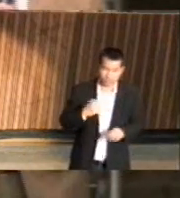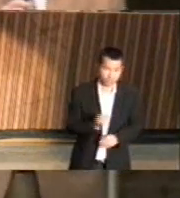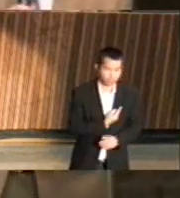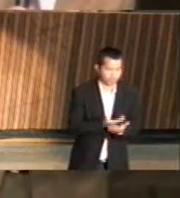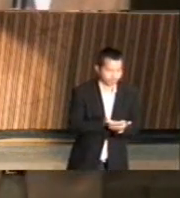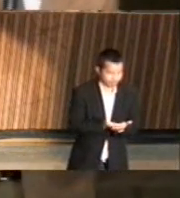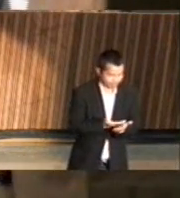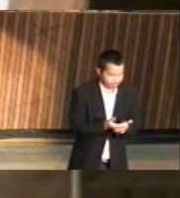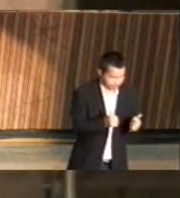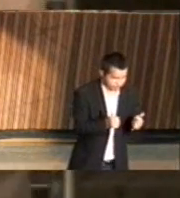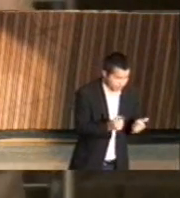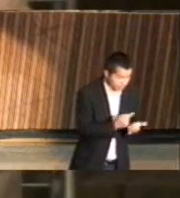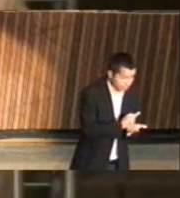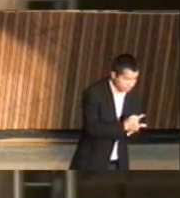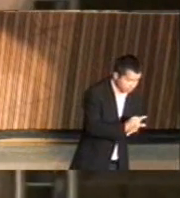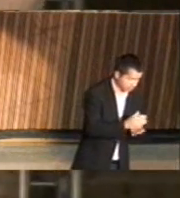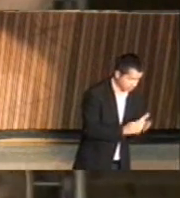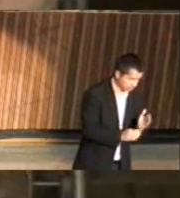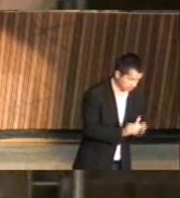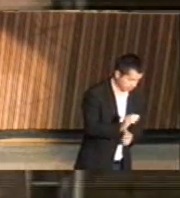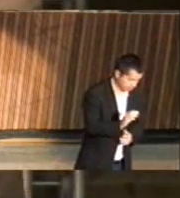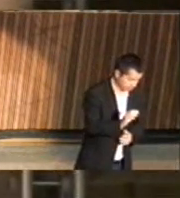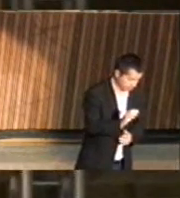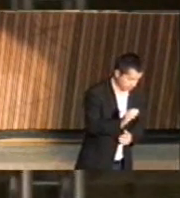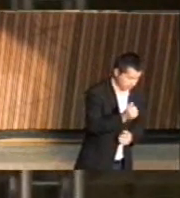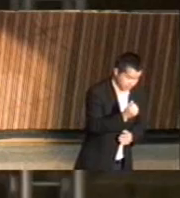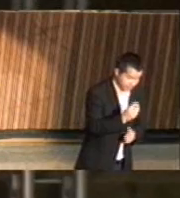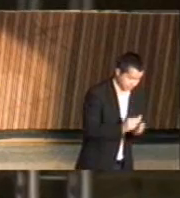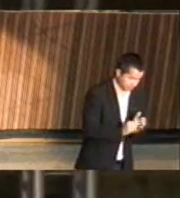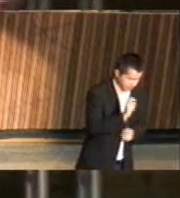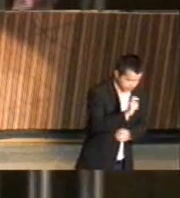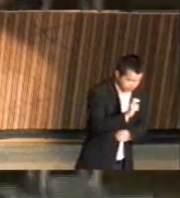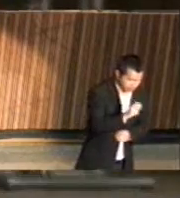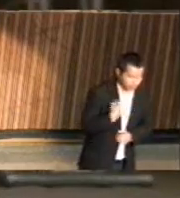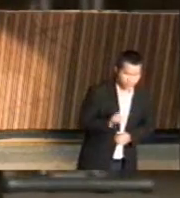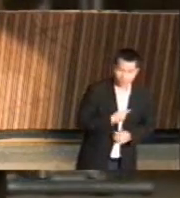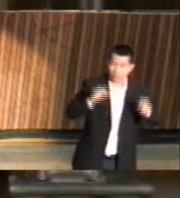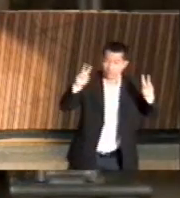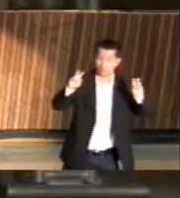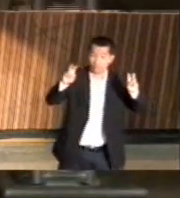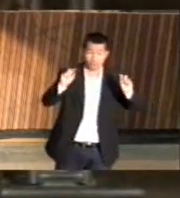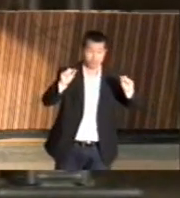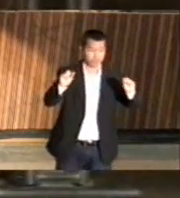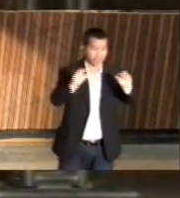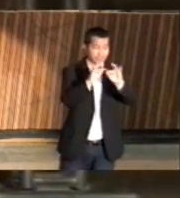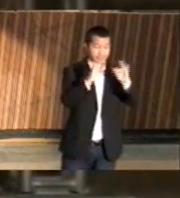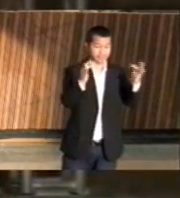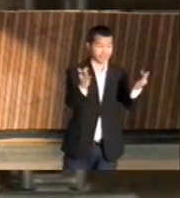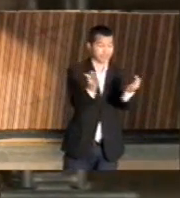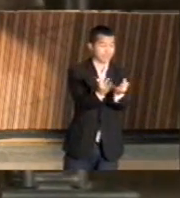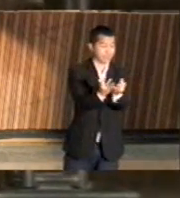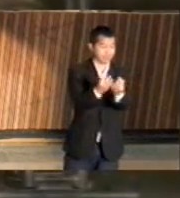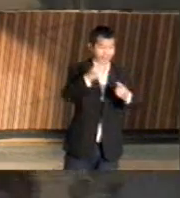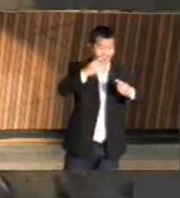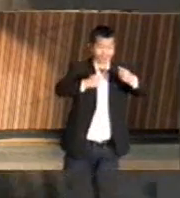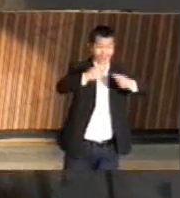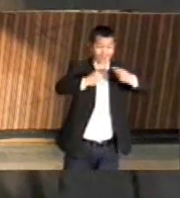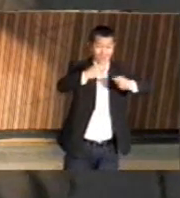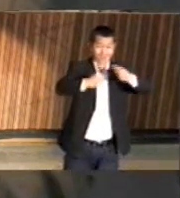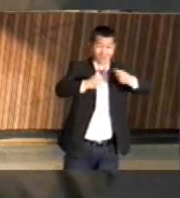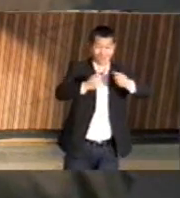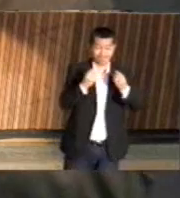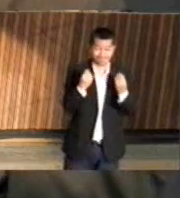estar trabalhando nesses capítulos é uma família em pé de guerra. Eu